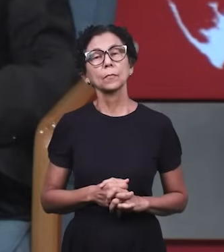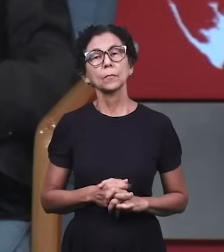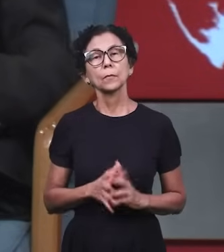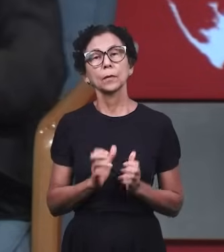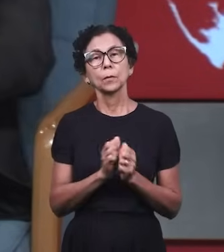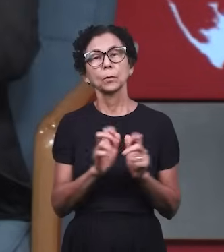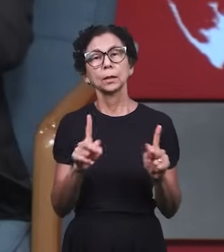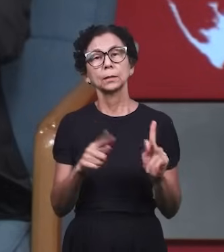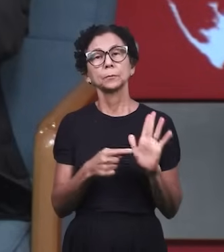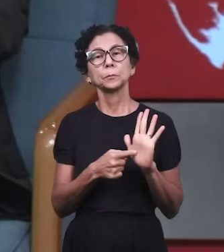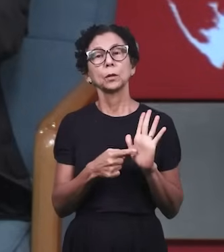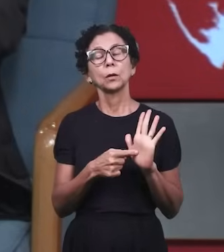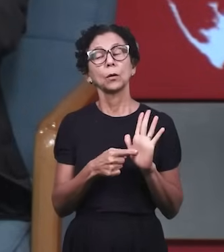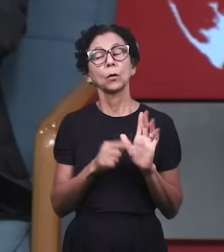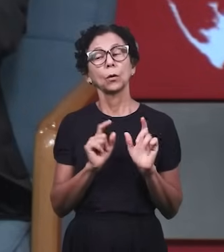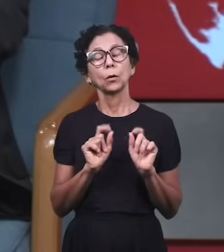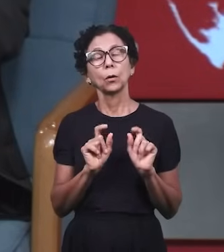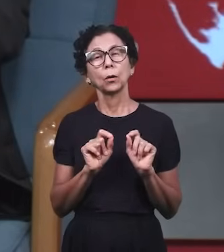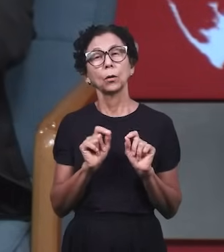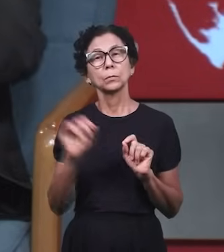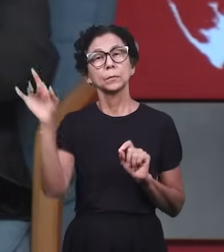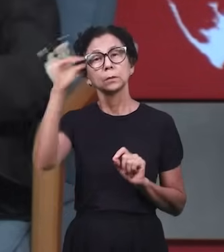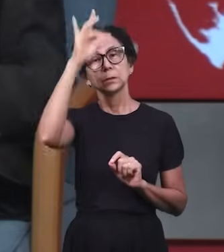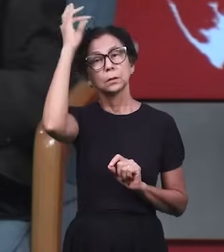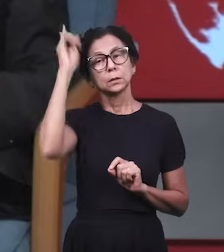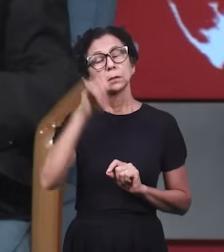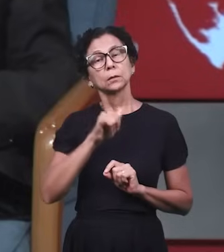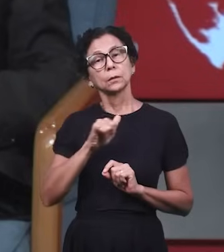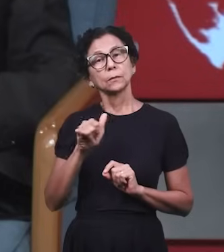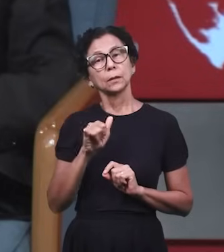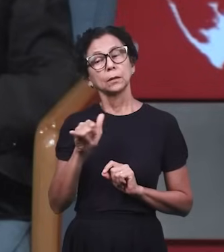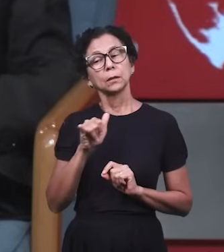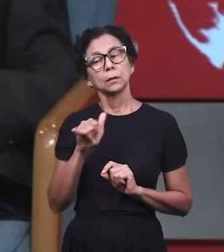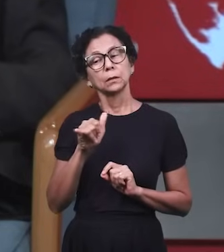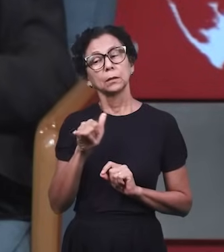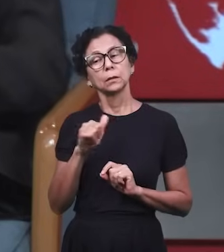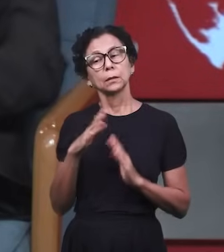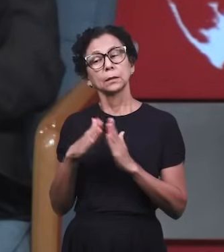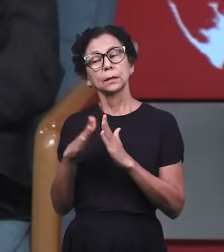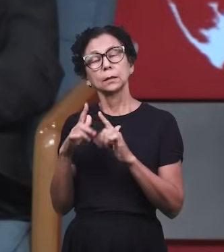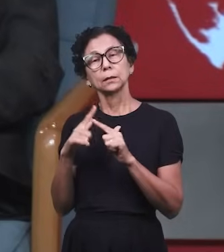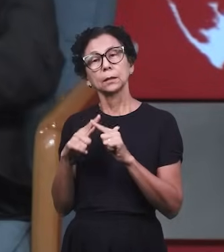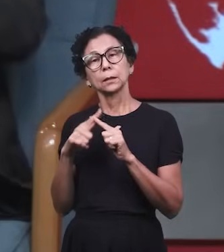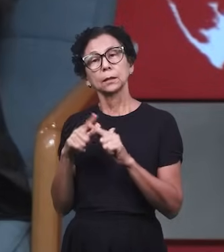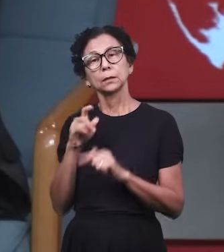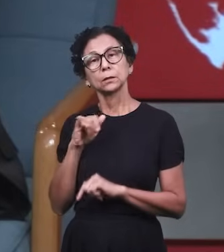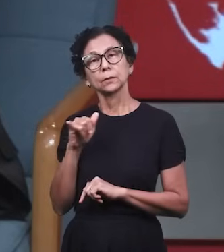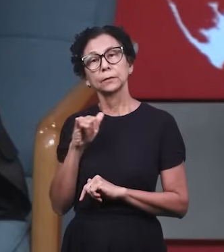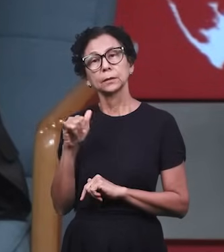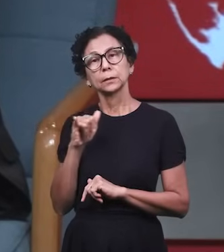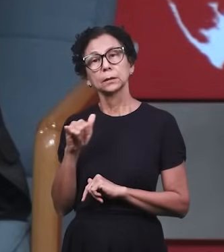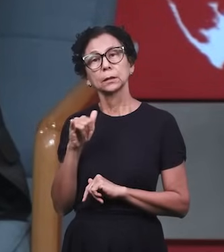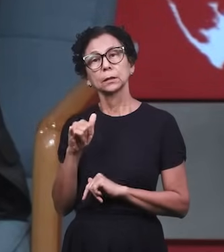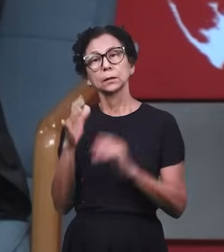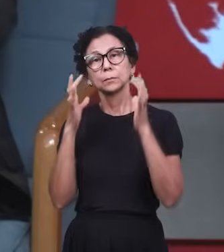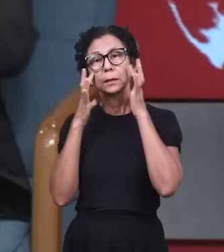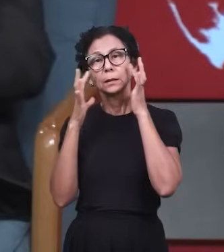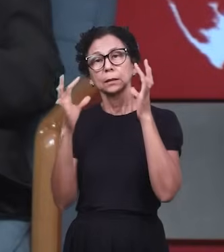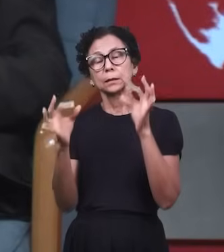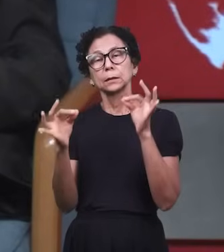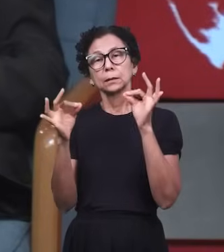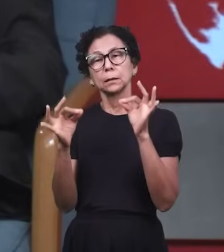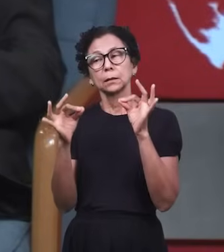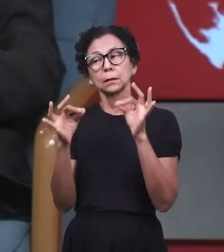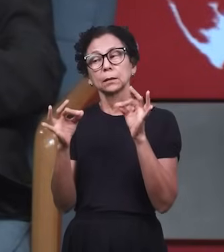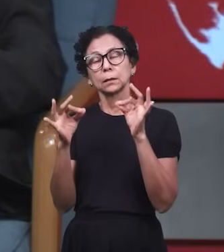tem ouvidos, ouça o que o Espírito Santo diz às igrejas. Mas, então, voltando agora para a